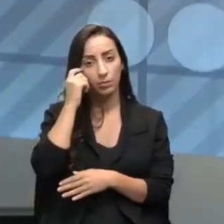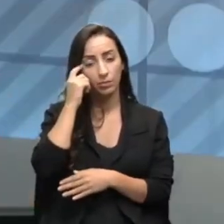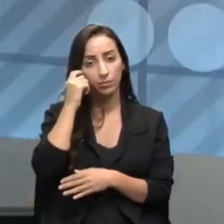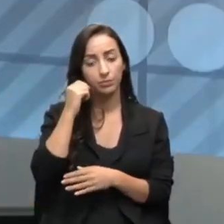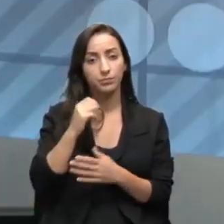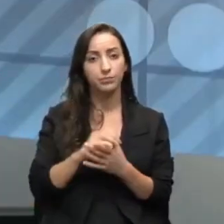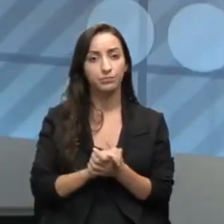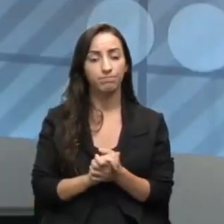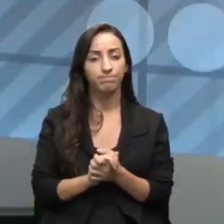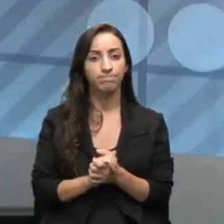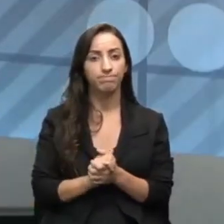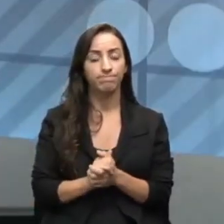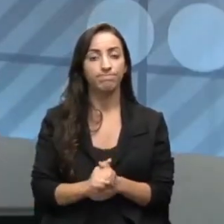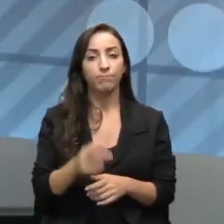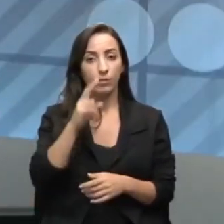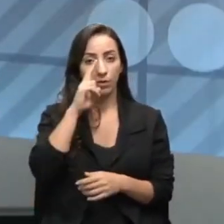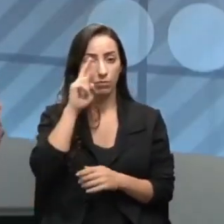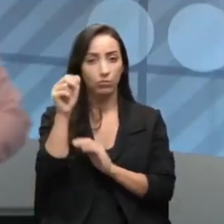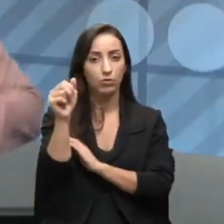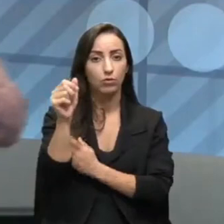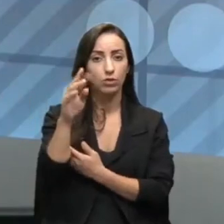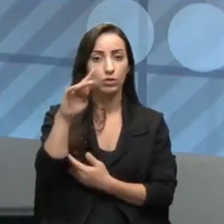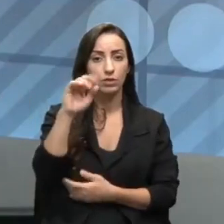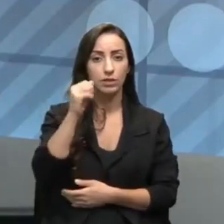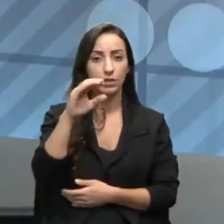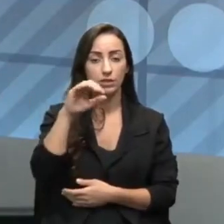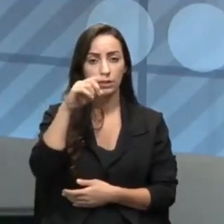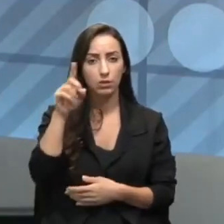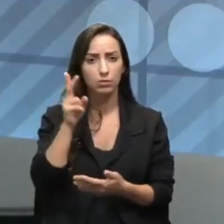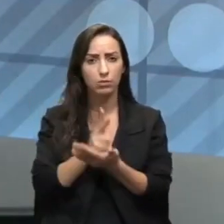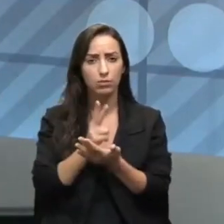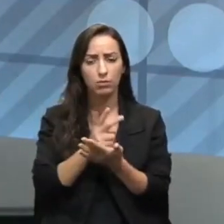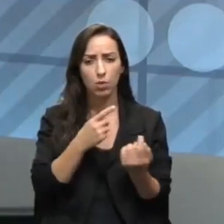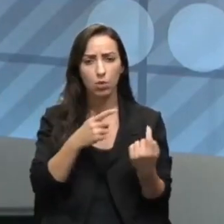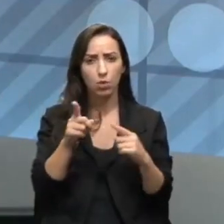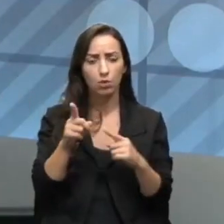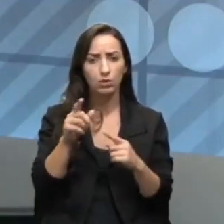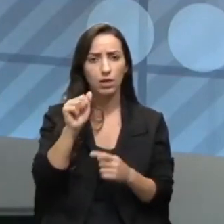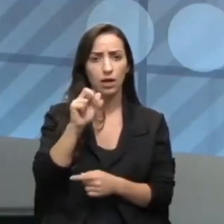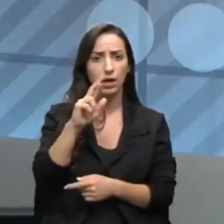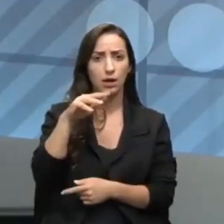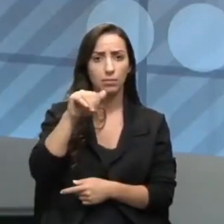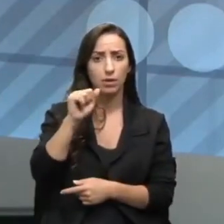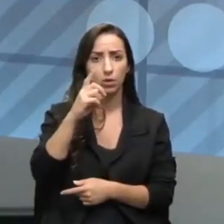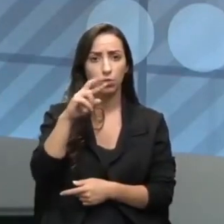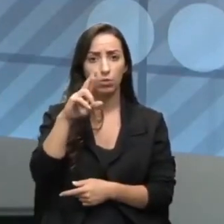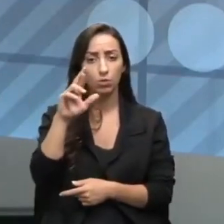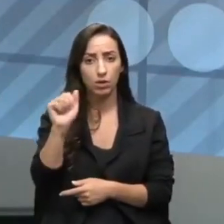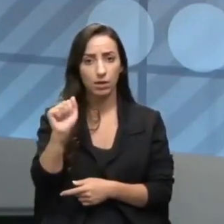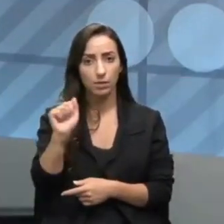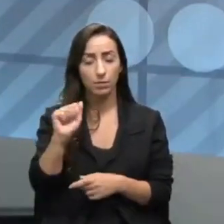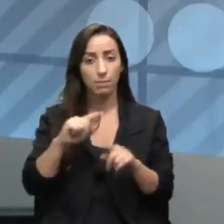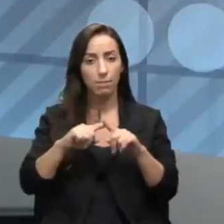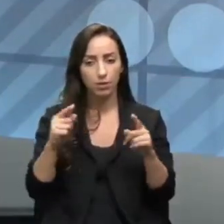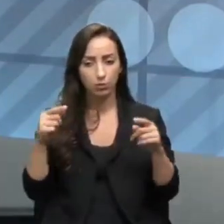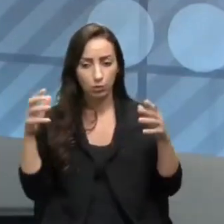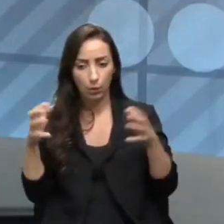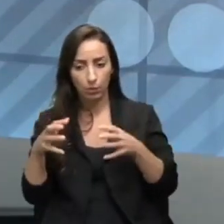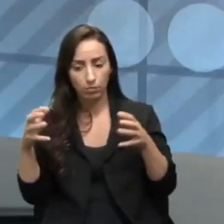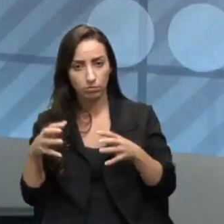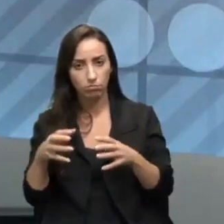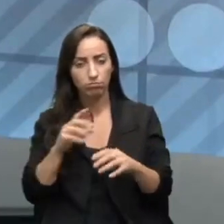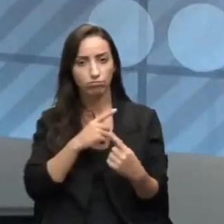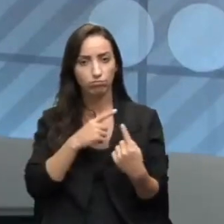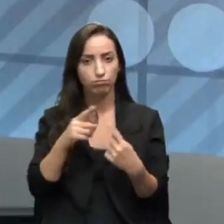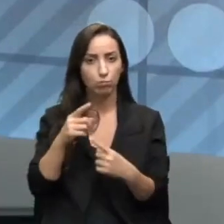sempre combatidas pelas armaduras de aço, enquanto a força de compressão é combatida pelo concreto. Para a